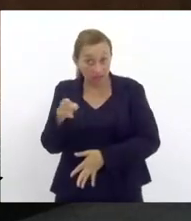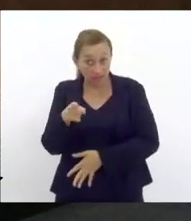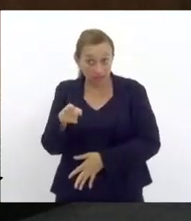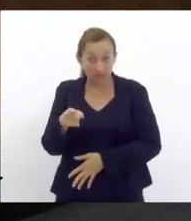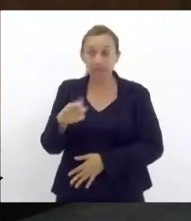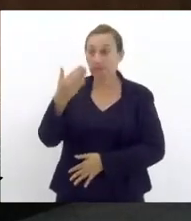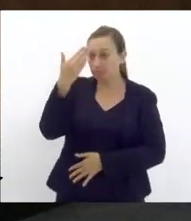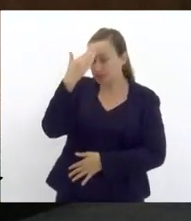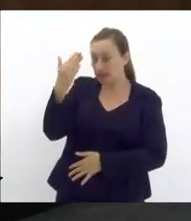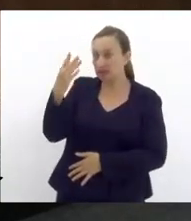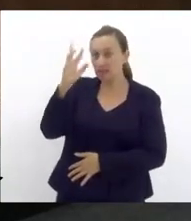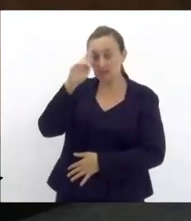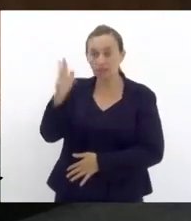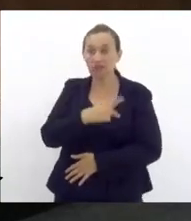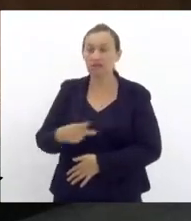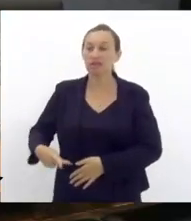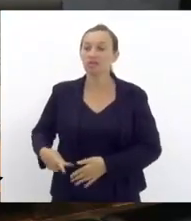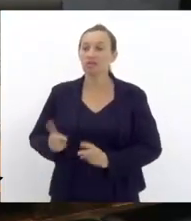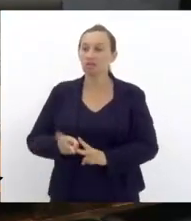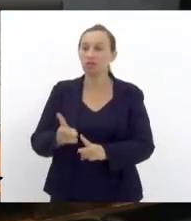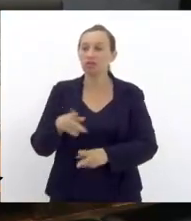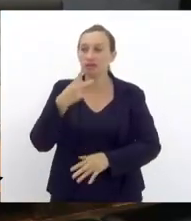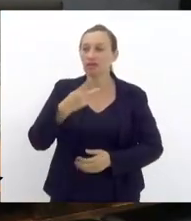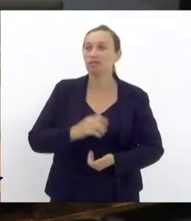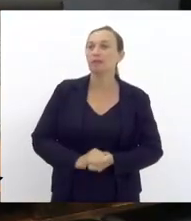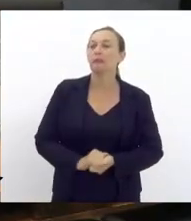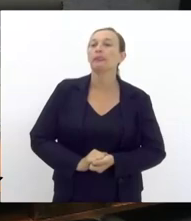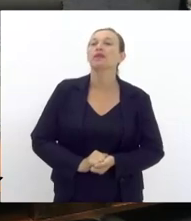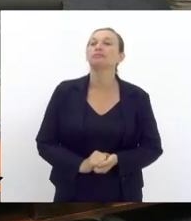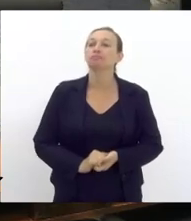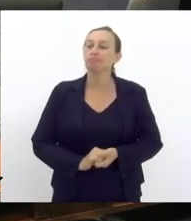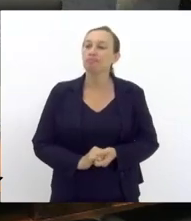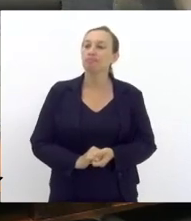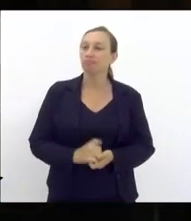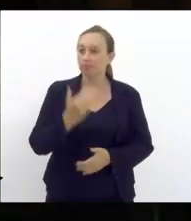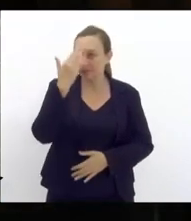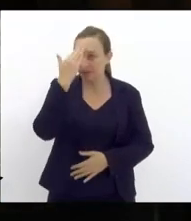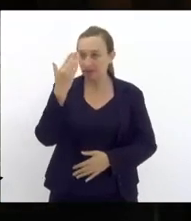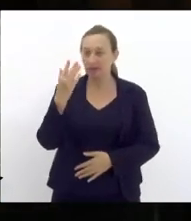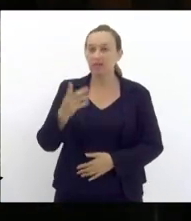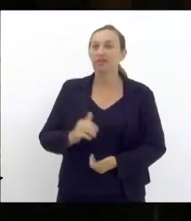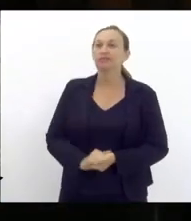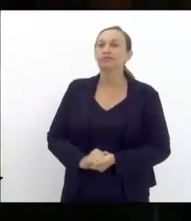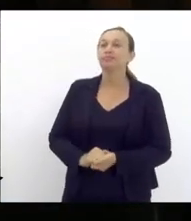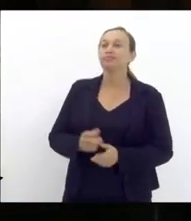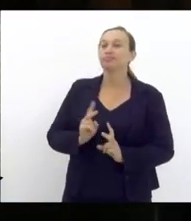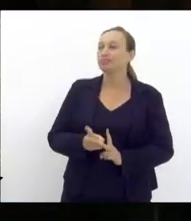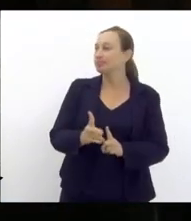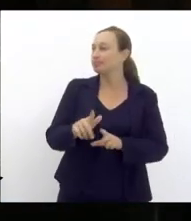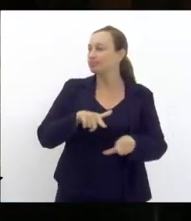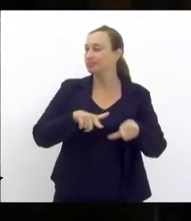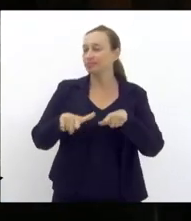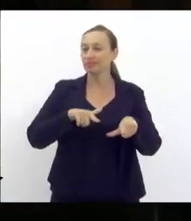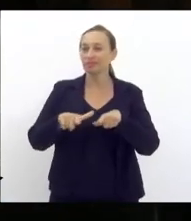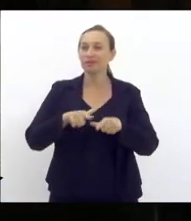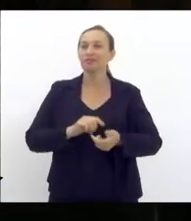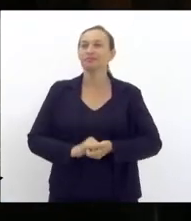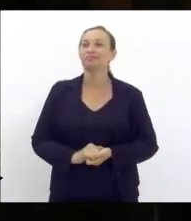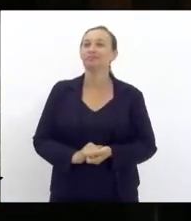Presidente continua Fala amigo agradeço a vossa excelência a condição dos trabalhos